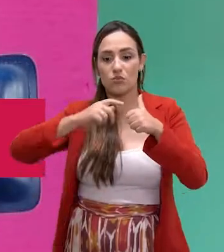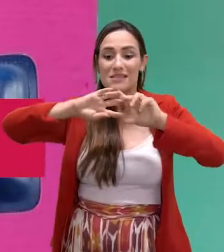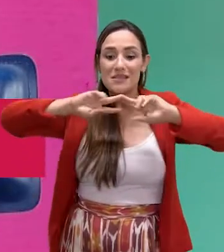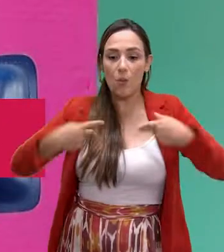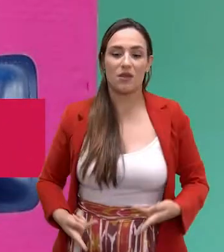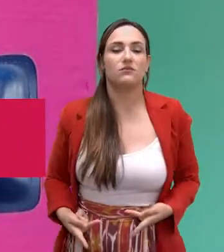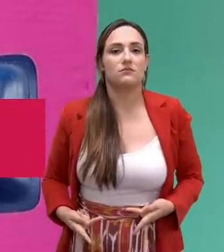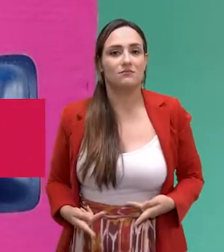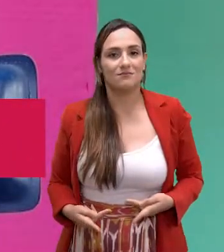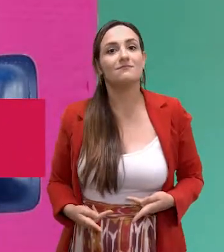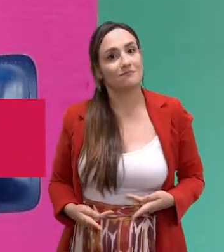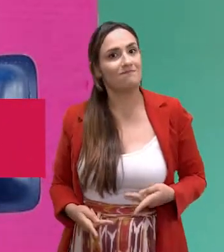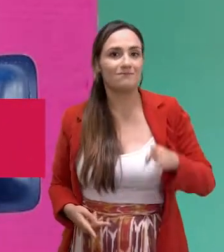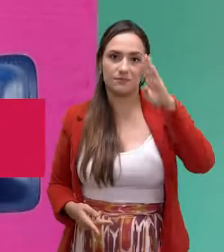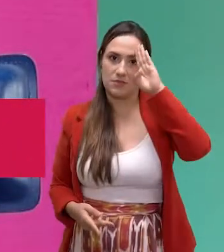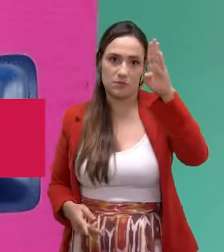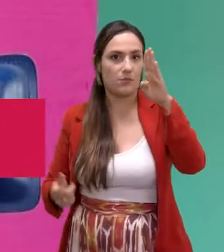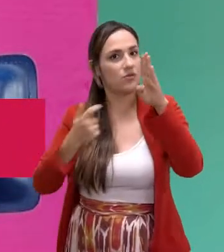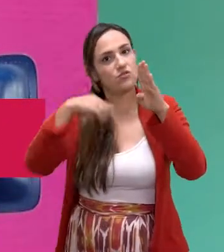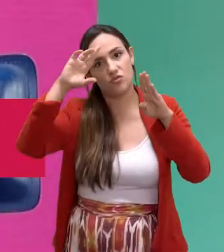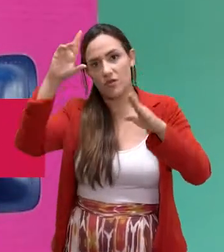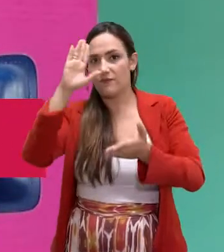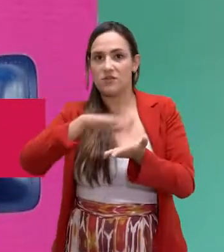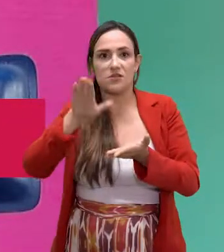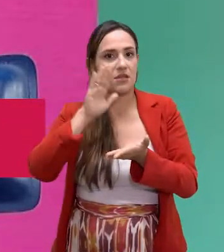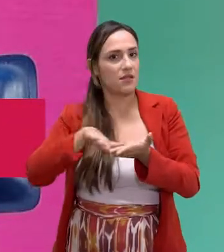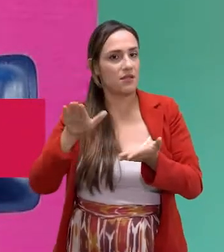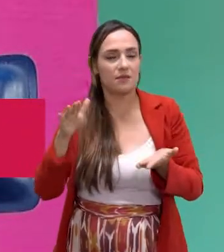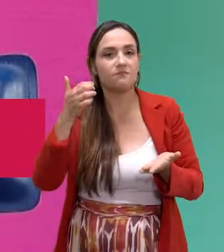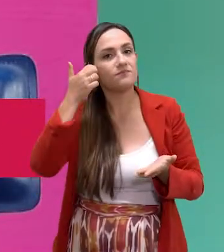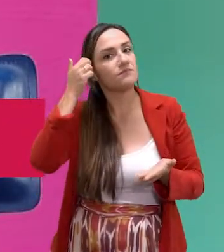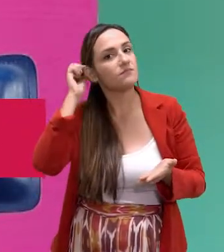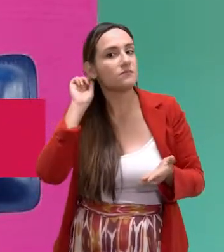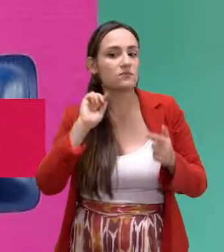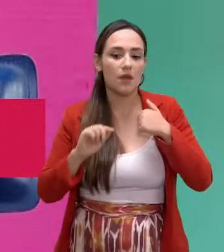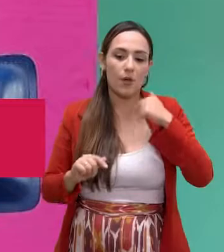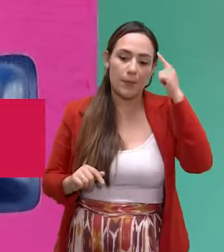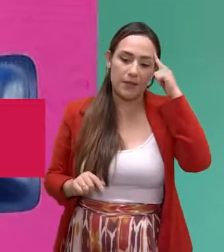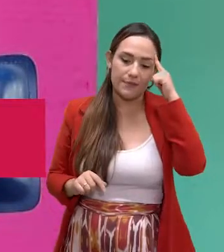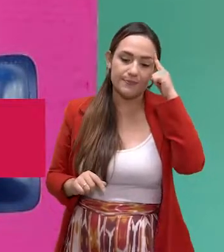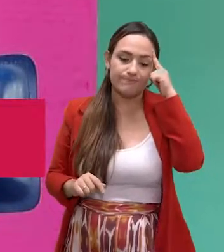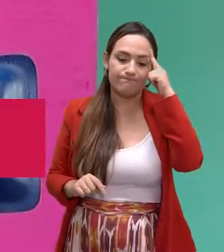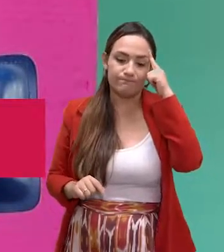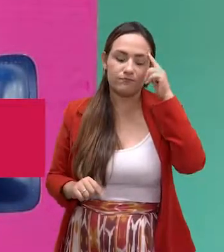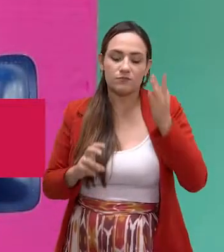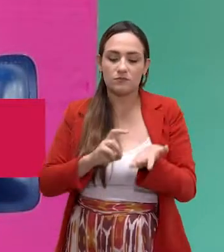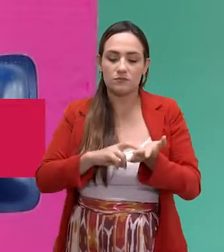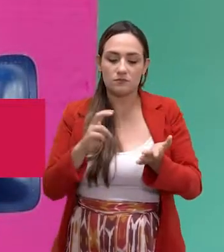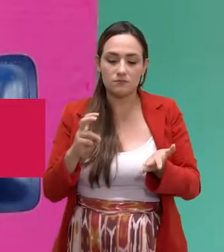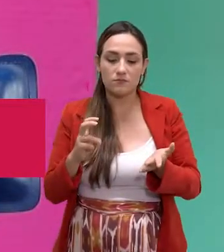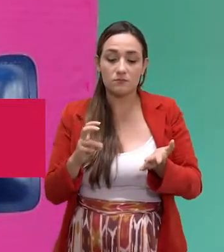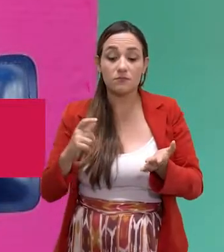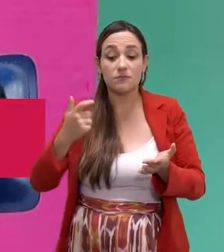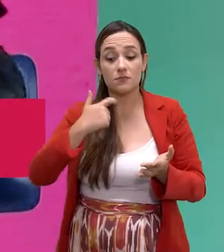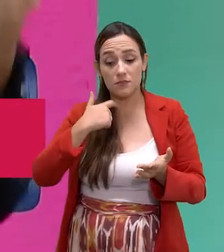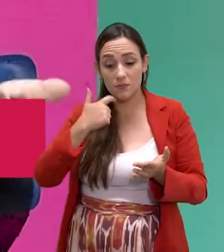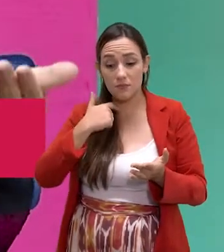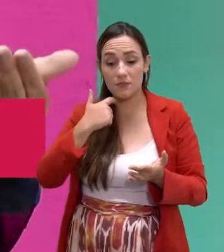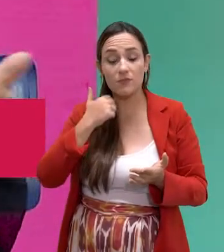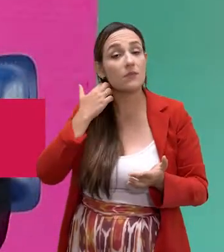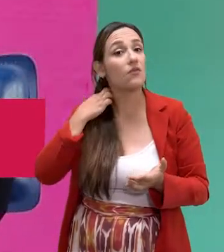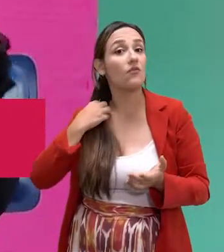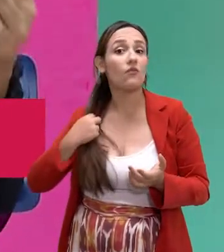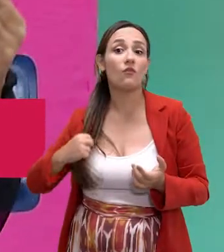né? E ainda mais enquanto gestora pública. Eu sempre penso, quando eu saio de casa de manhã, eu penso assim, eu estou indo fazer algo pelo